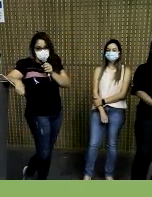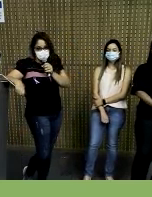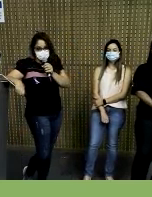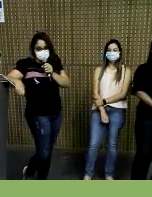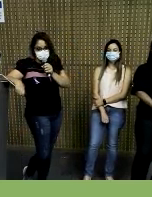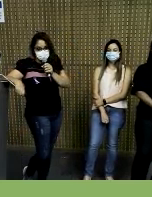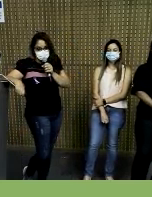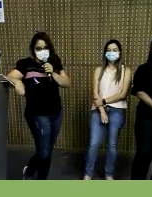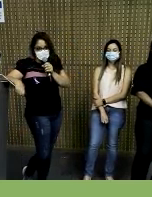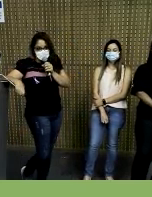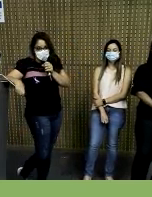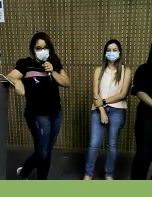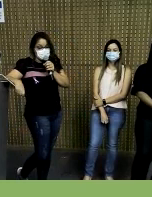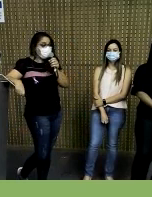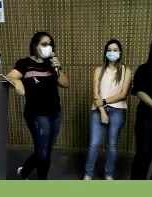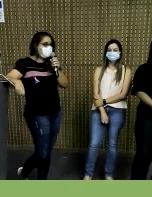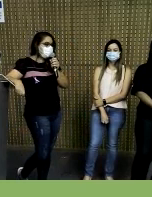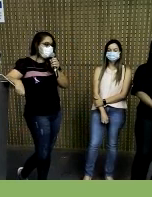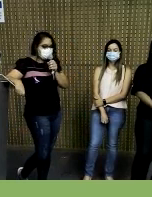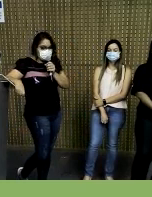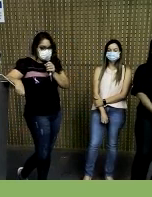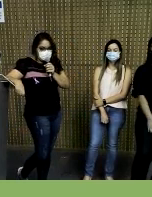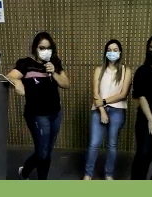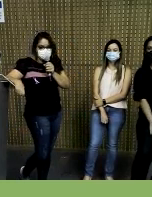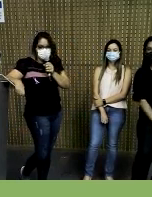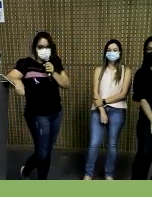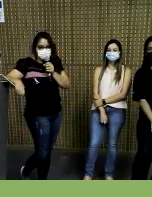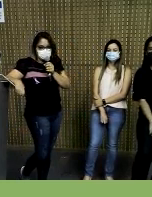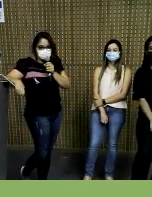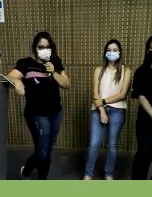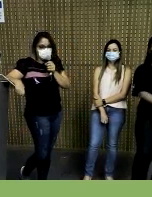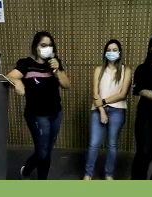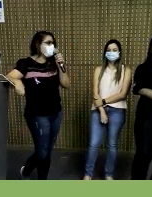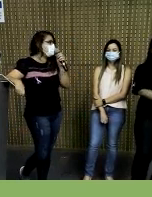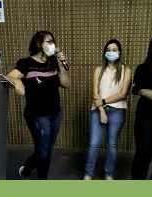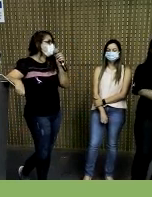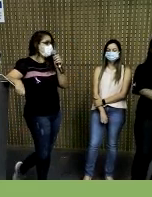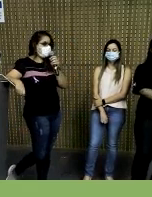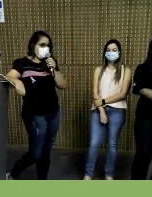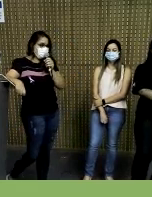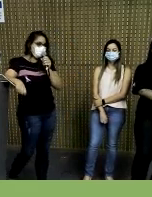próxima vez, a gente, já fora também da pandemia, né, poder ter números mais